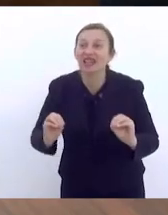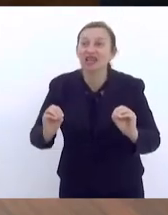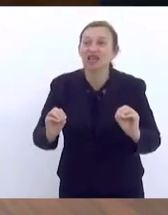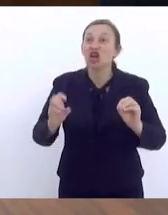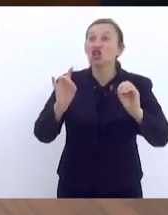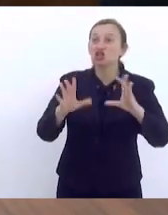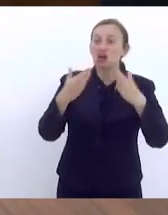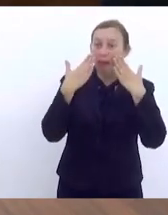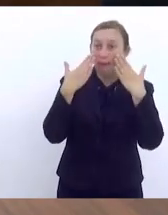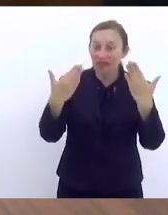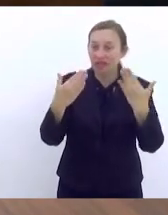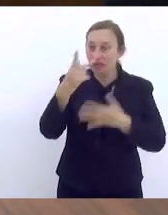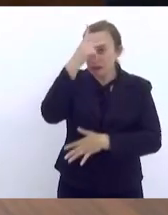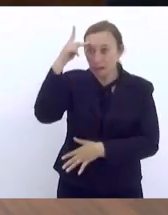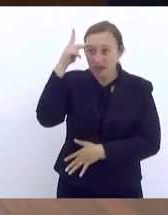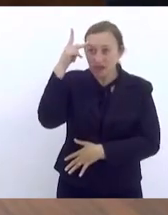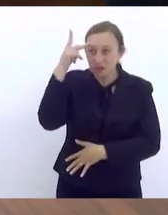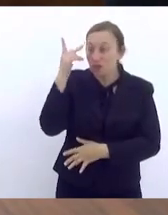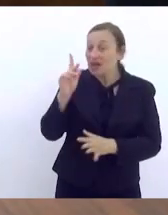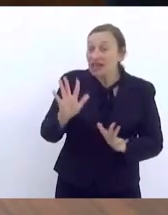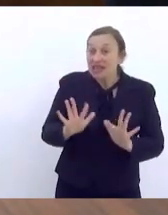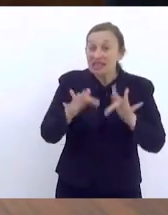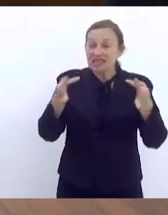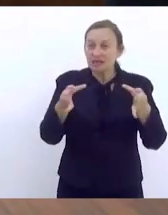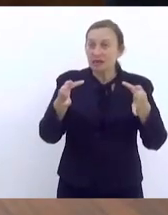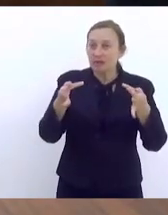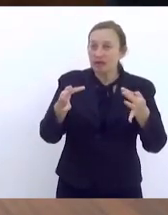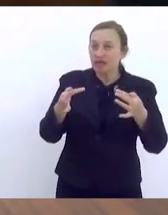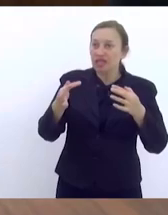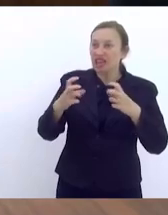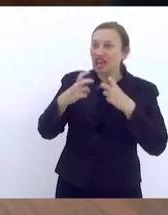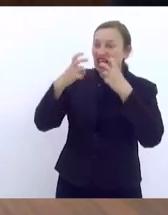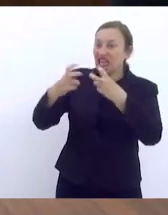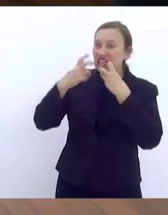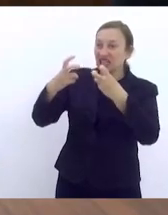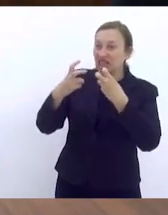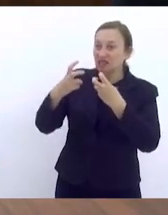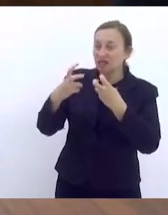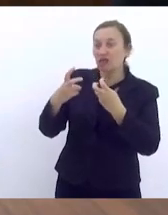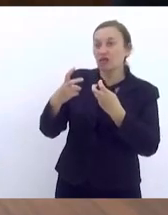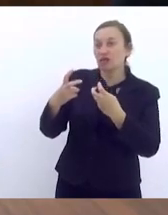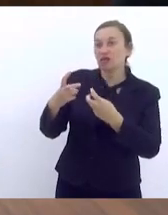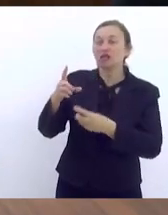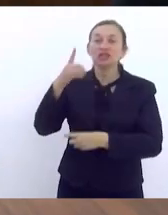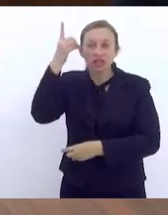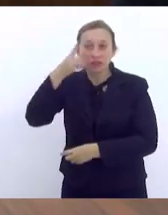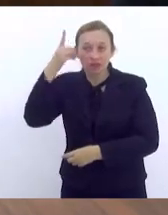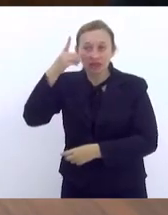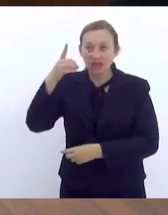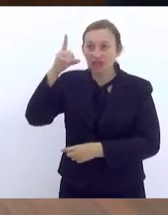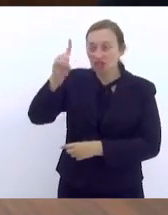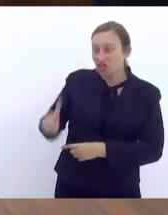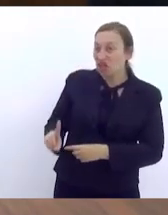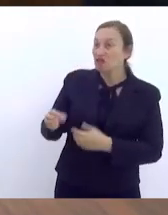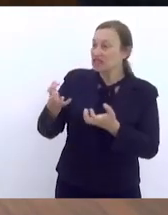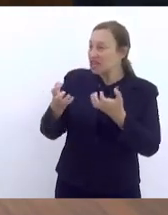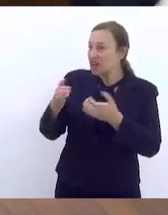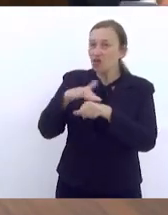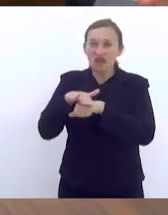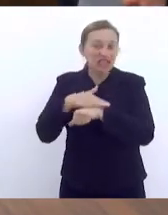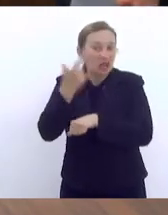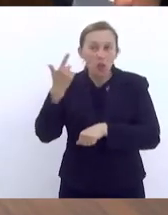me apresentei pra pessoa que estava simplesmente de graça agredindo Deputado direita ou seja você tenta conversar e você não consegue